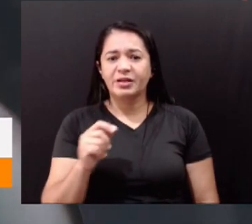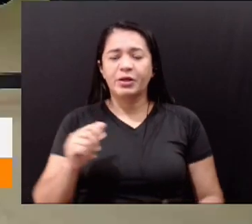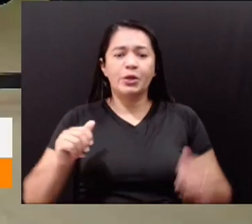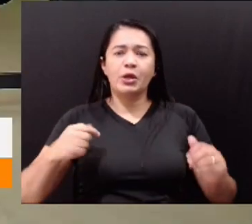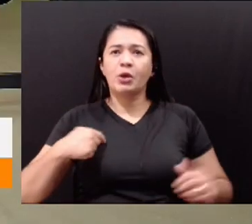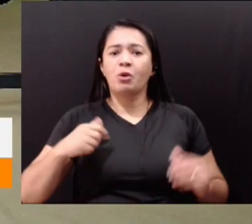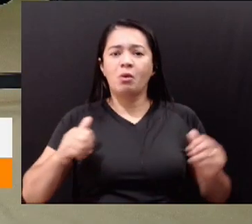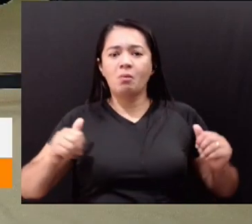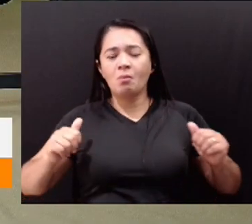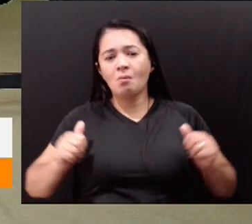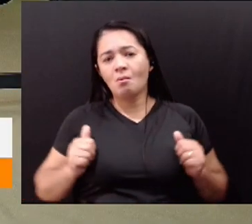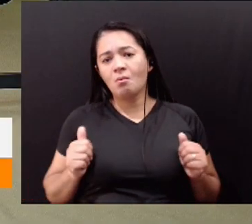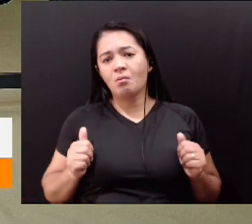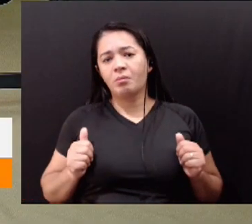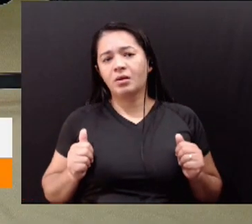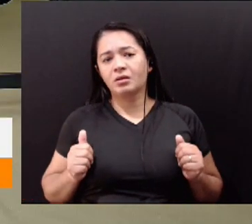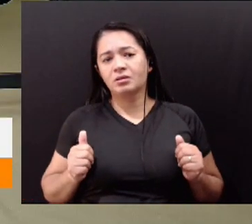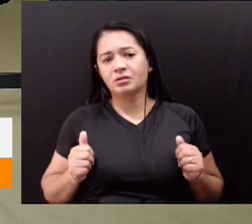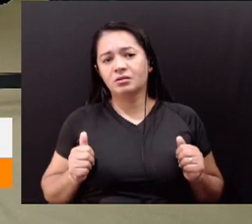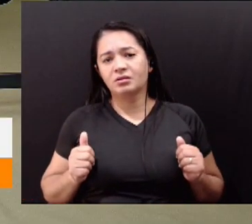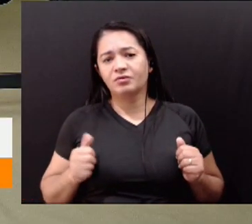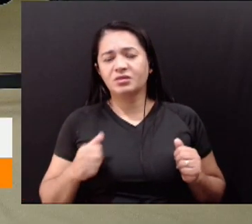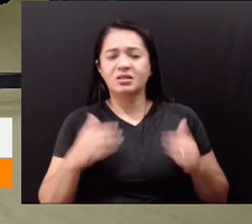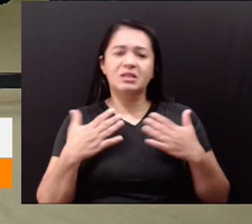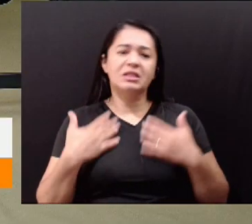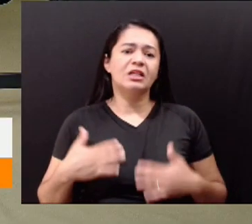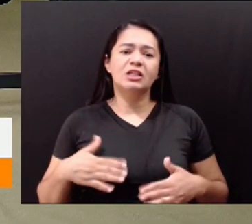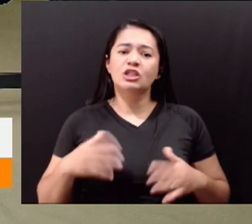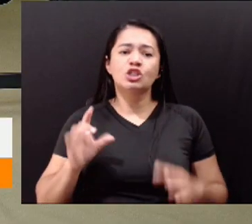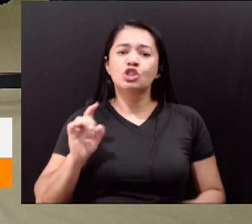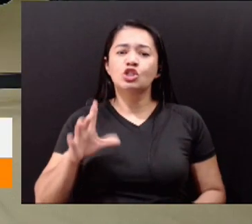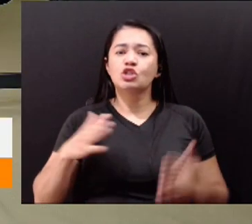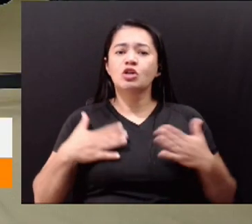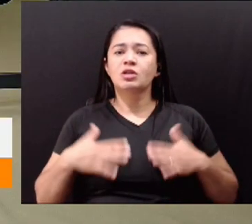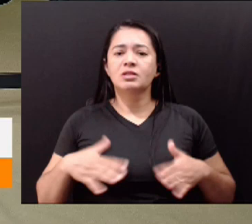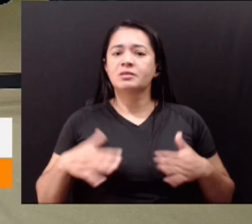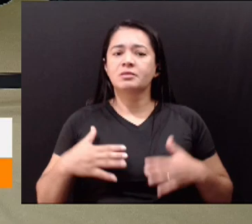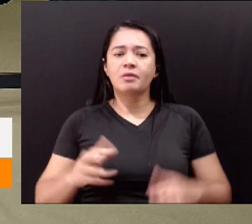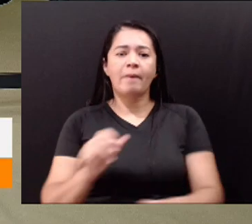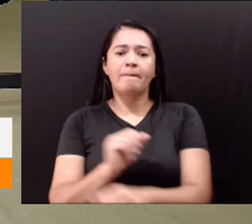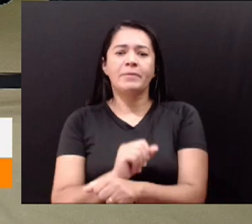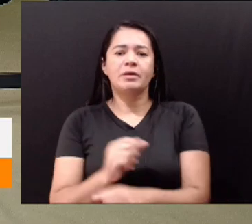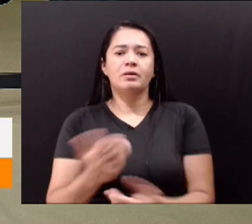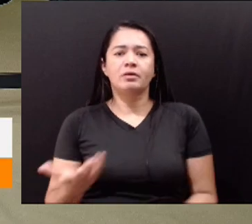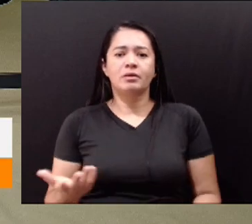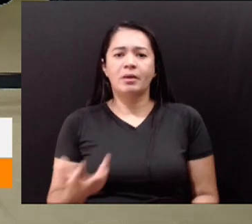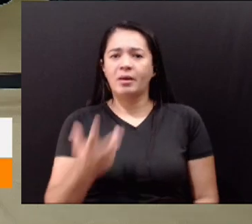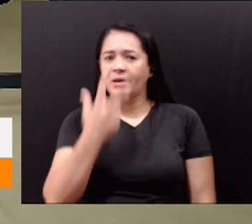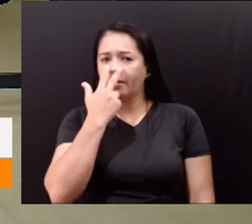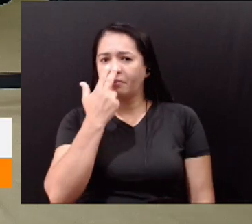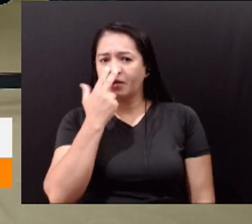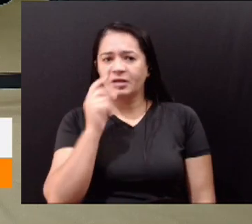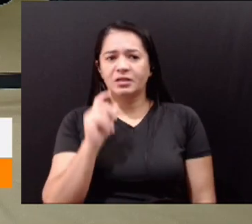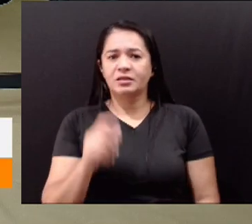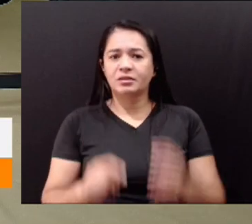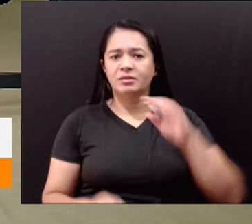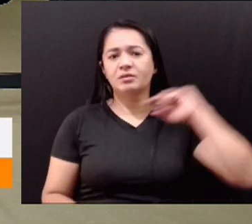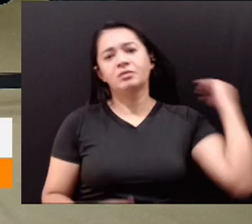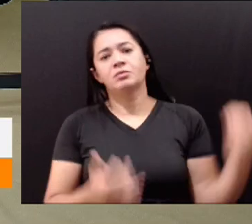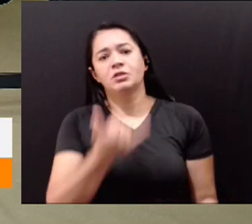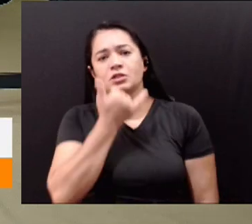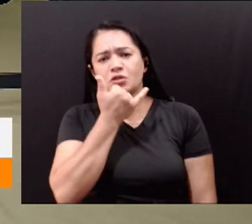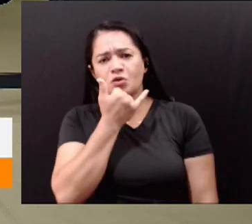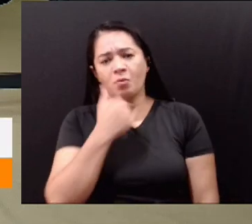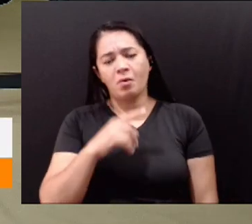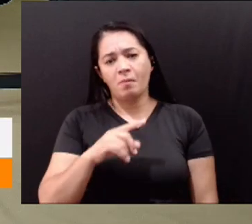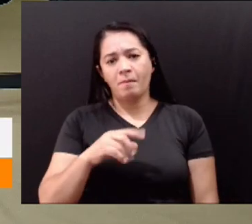É, exatamente, você está repousando, aguardando algo, Aham. né, é a impressão que eu tenho, né, Uhum. me desculpe, mas a impressão é o que eu